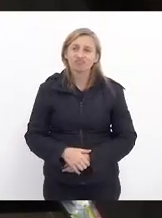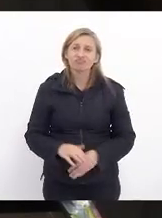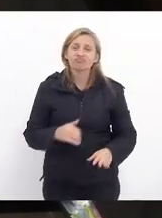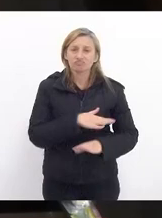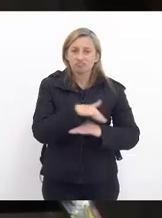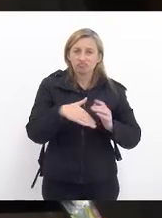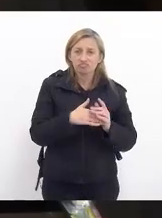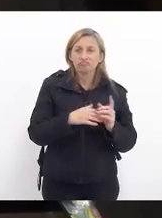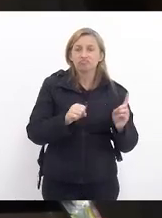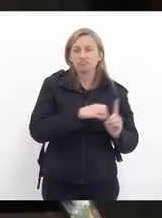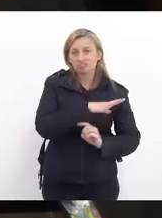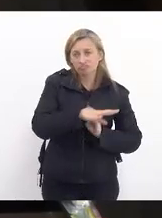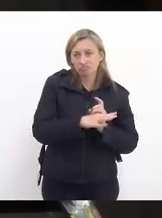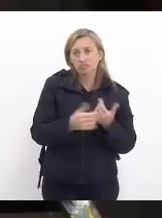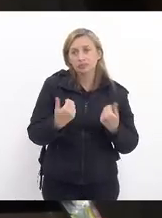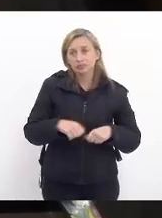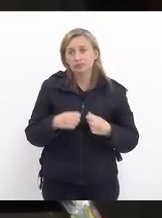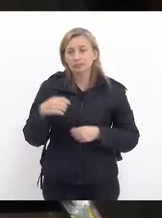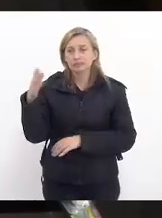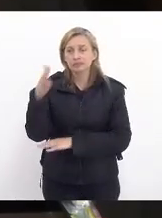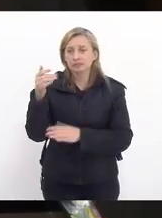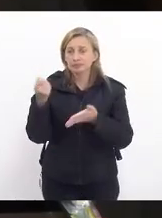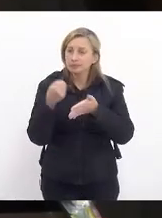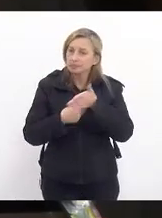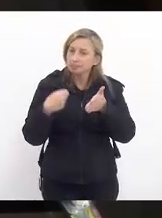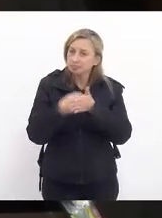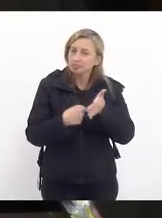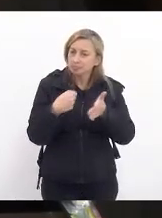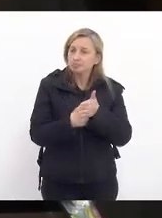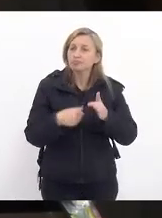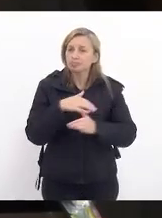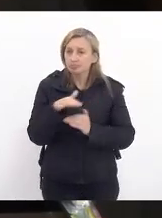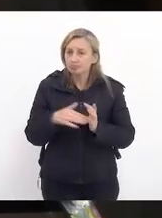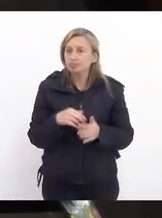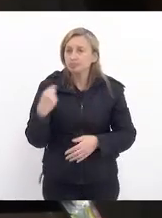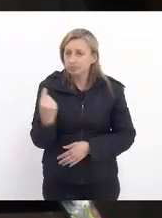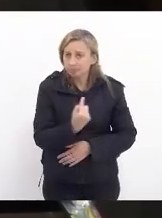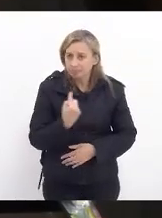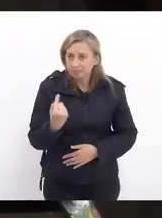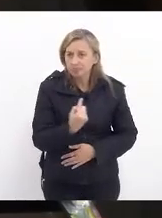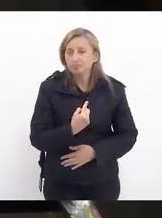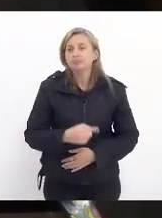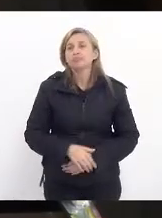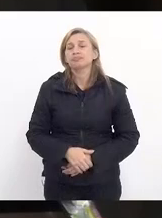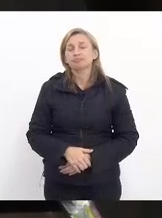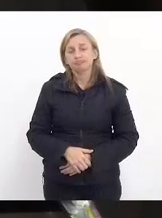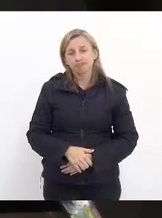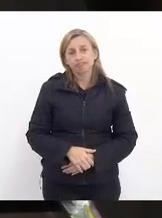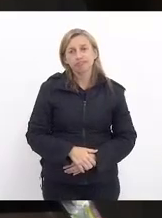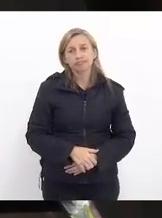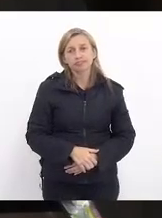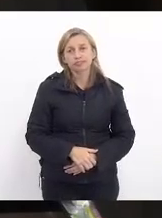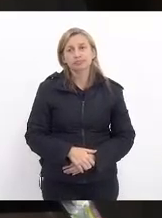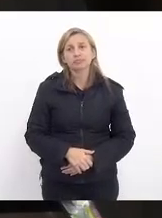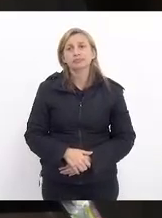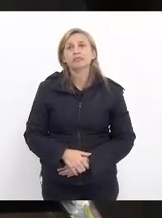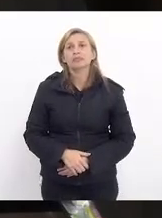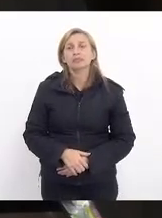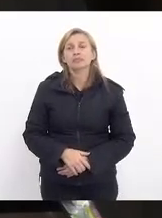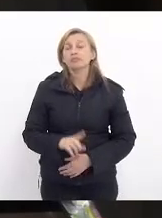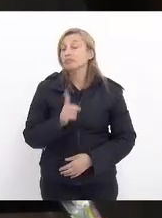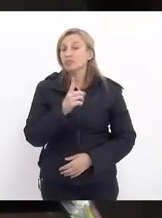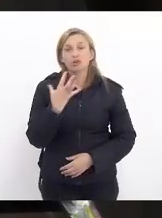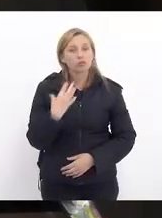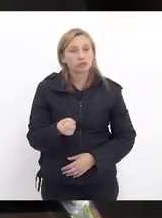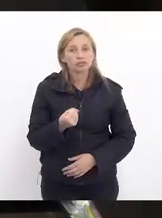sociedade e tem que ser bandeira de luta de todos nós abjurar não